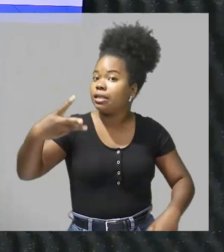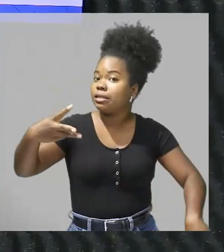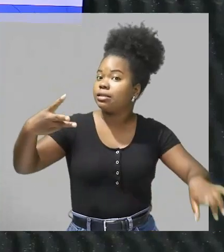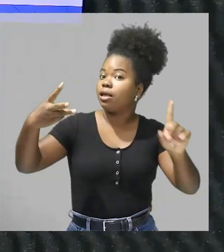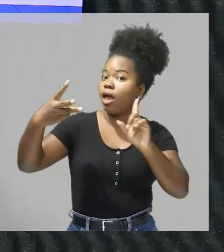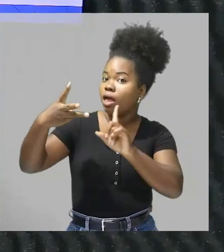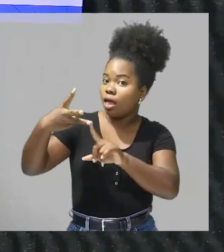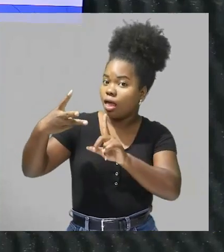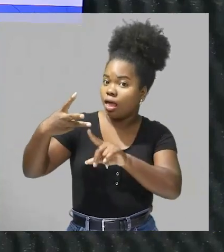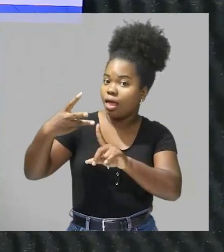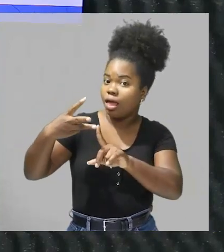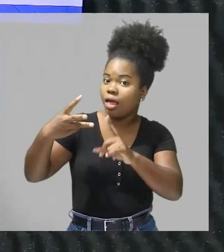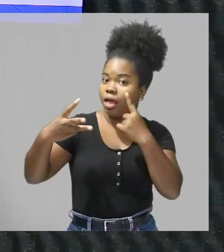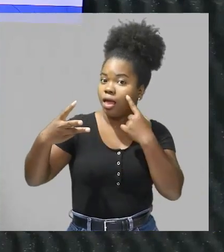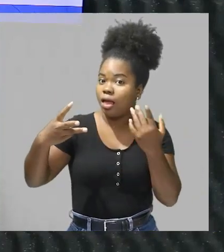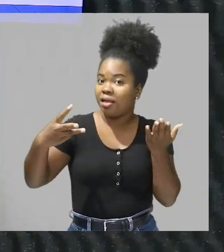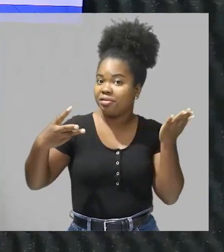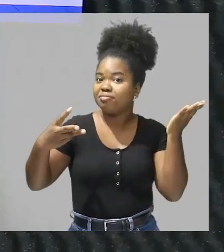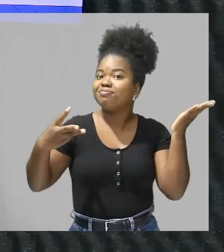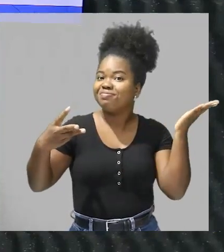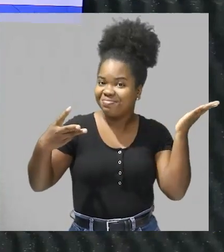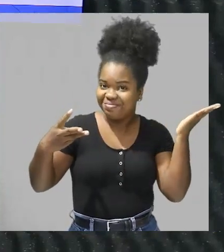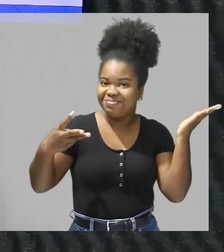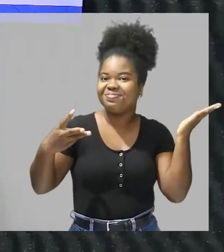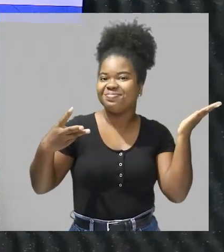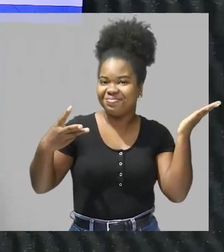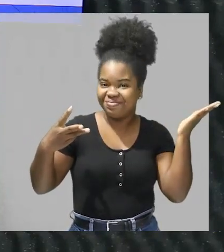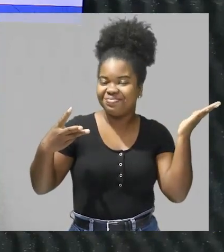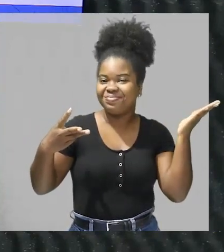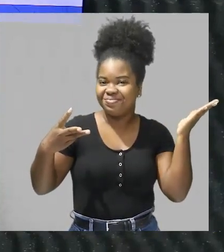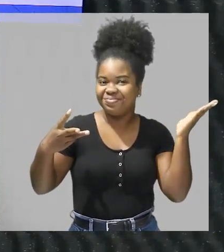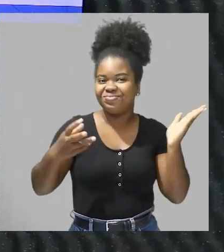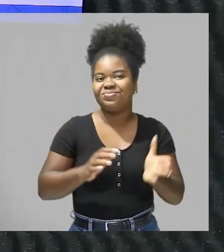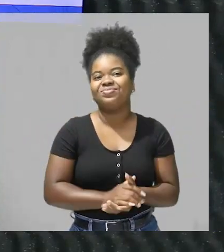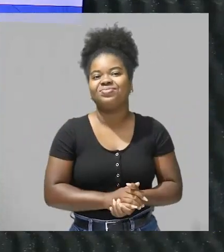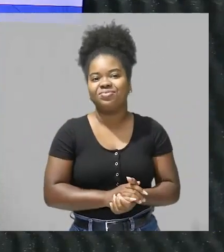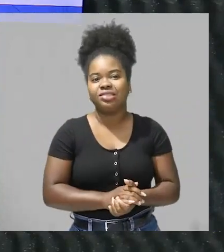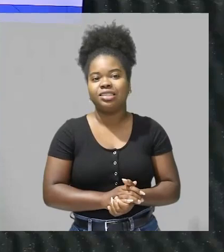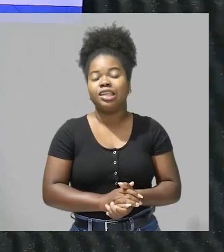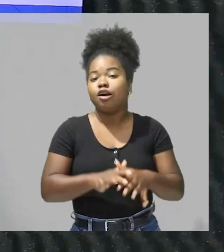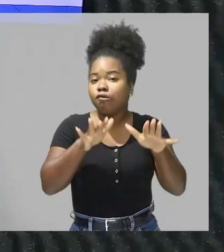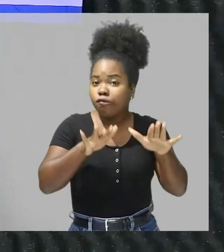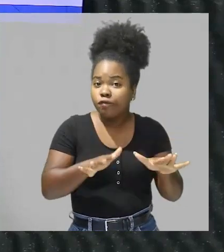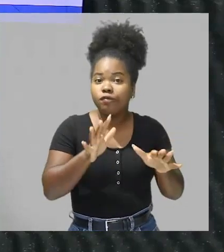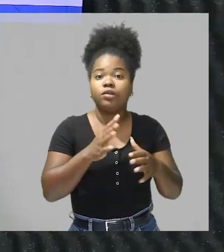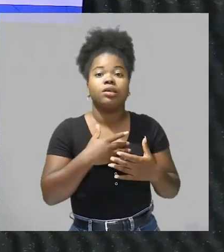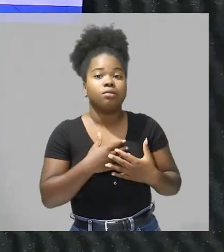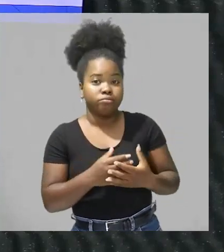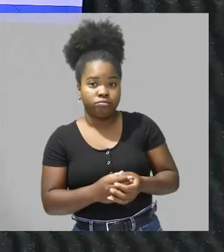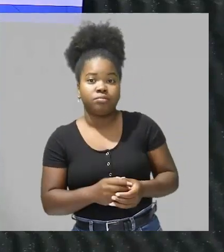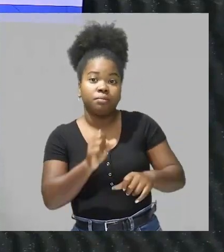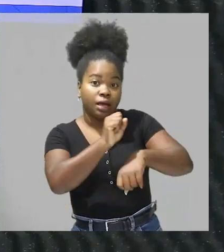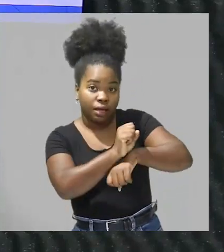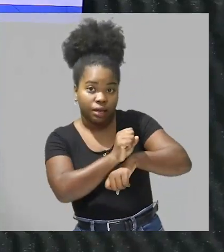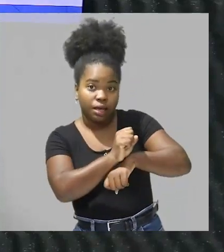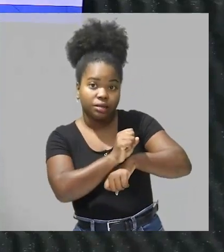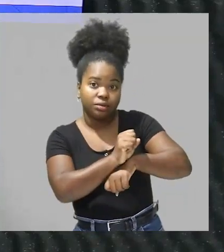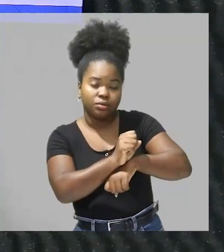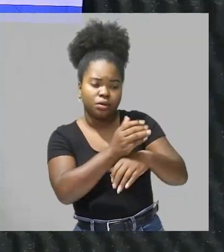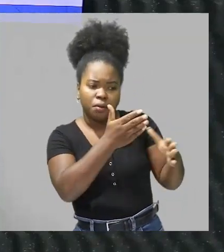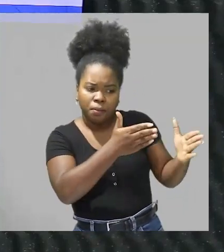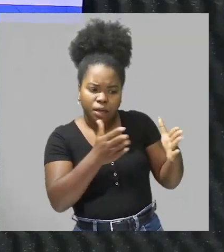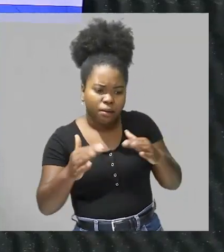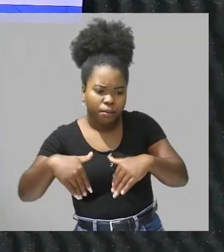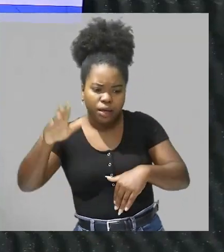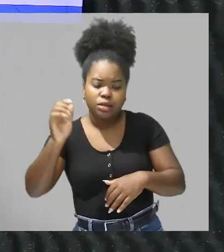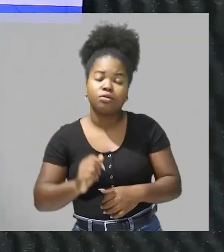ó aqui o esgoto é ficar em repouso por um período relativamente maior que nas